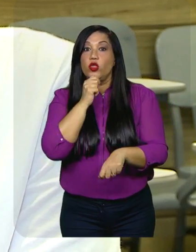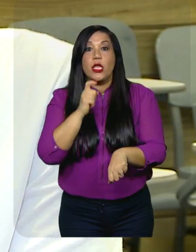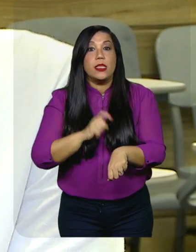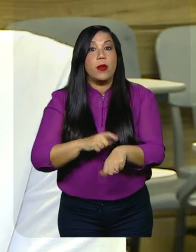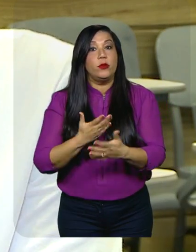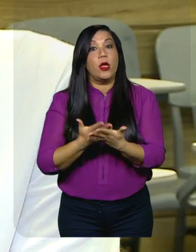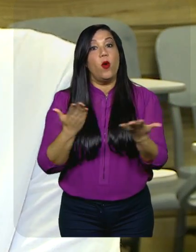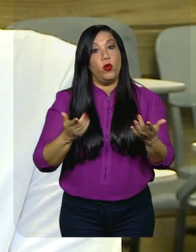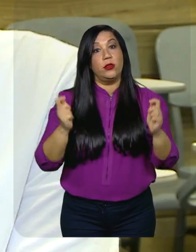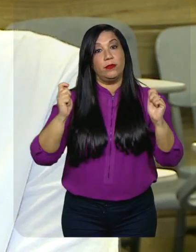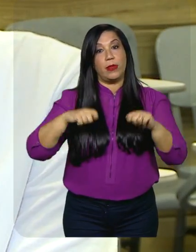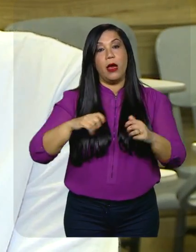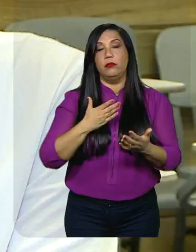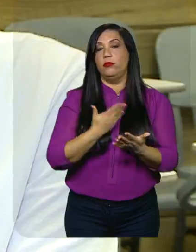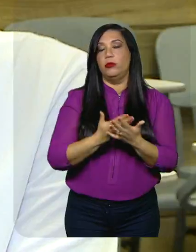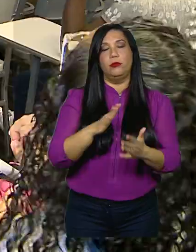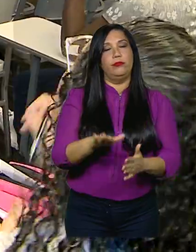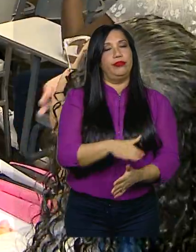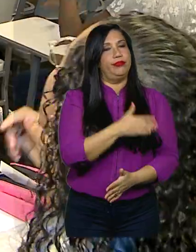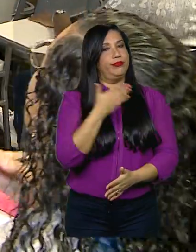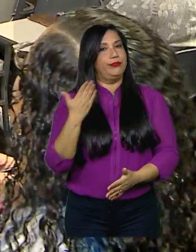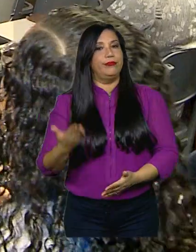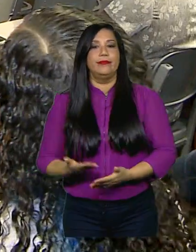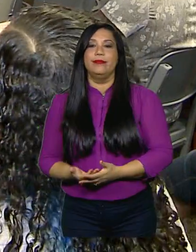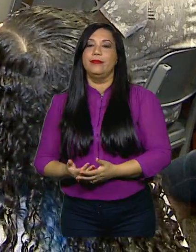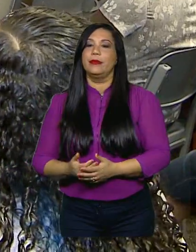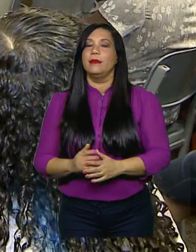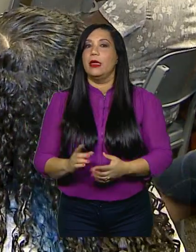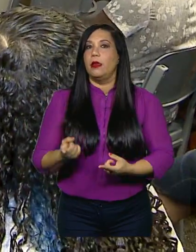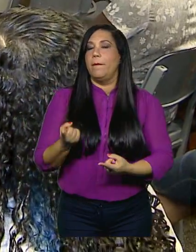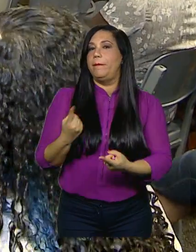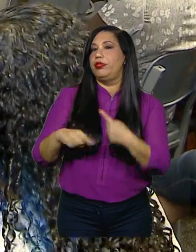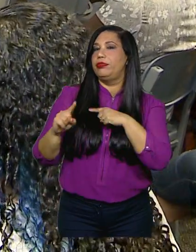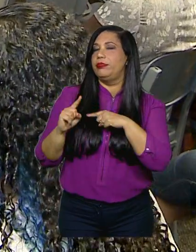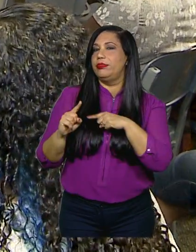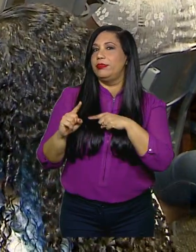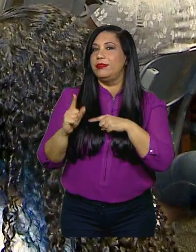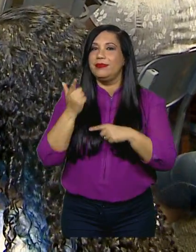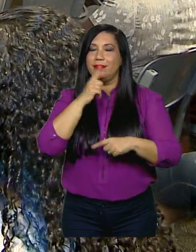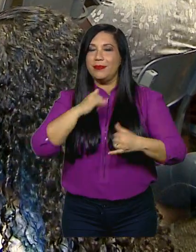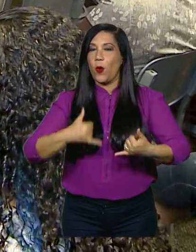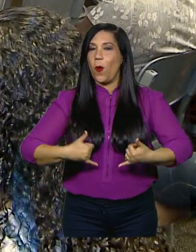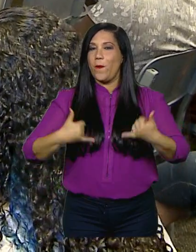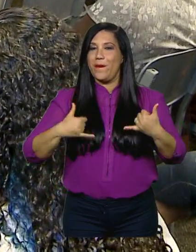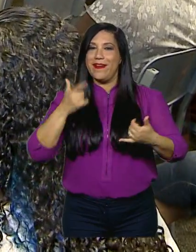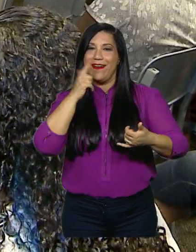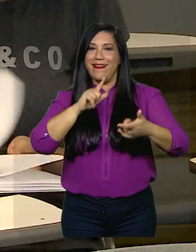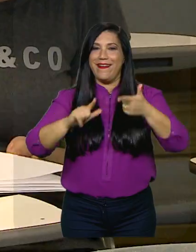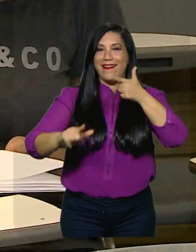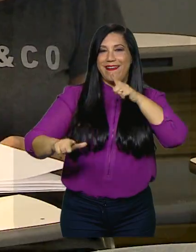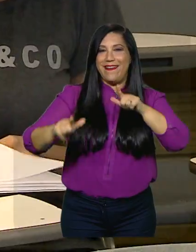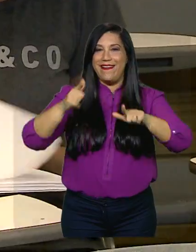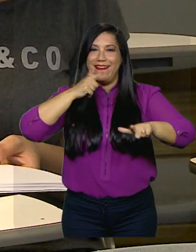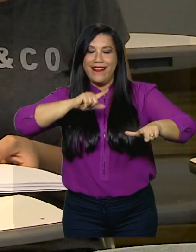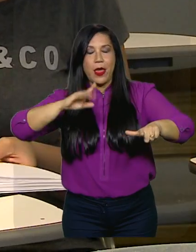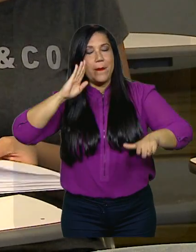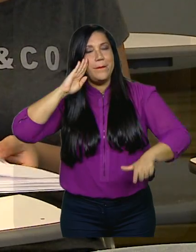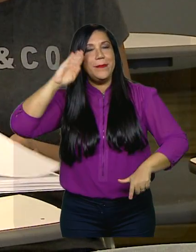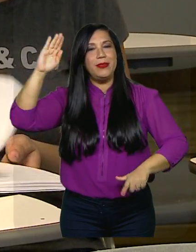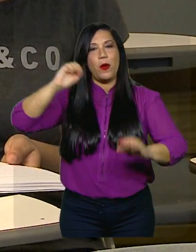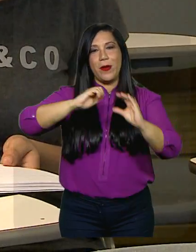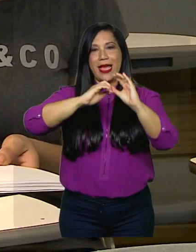hoje eu tenho, que hoje eu me dedico integralmente. A superação de obstáculos e o orgulho pelas conquistas parece ser a